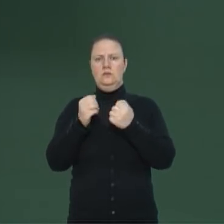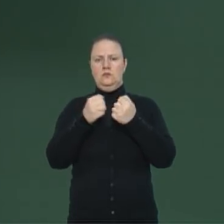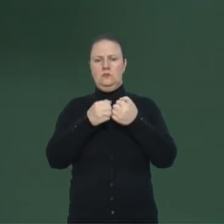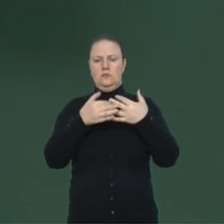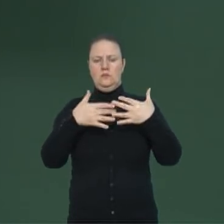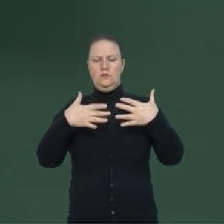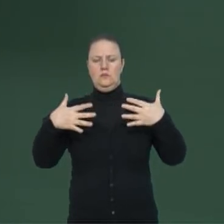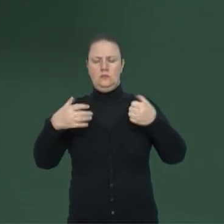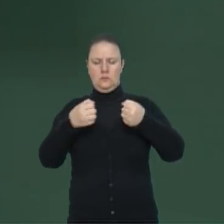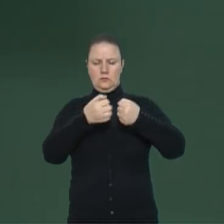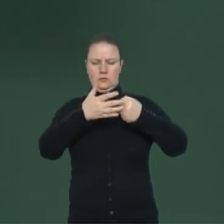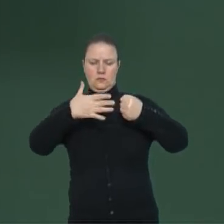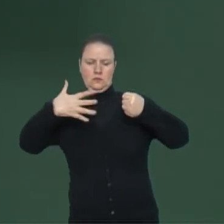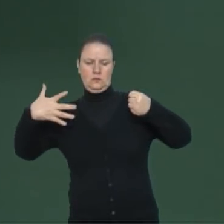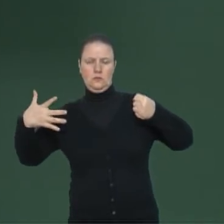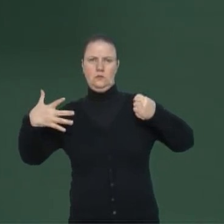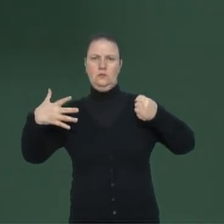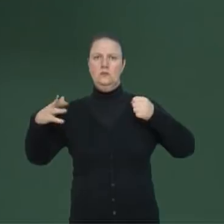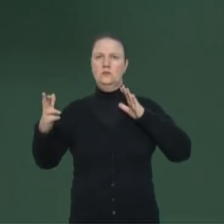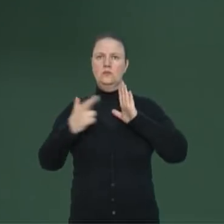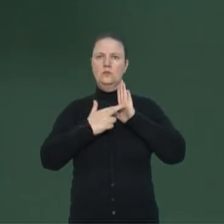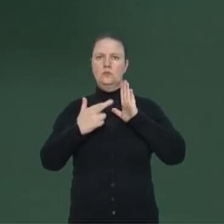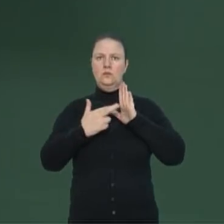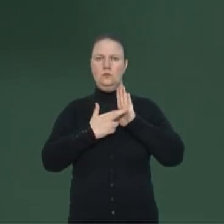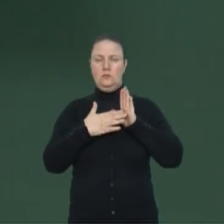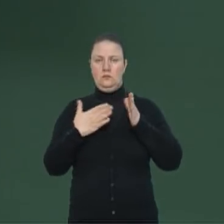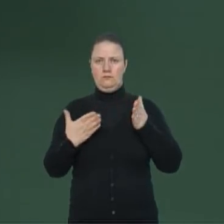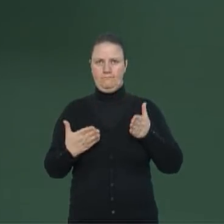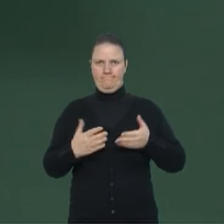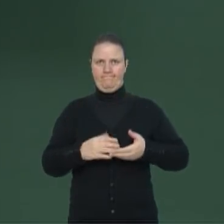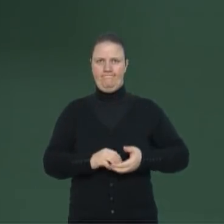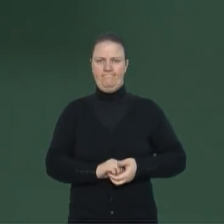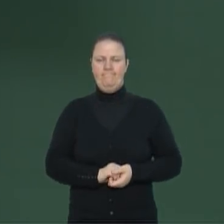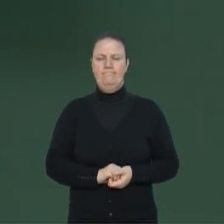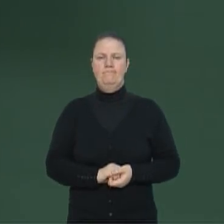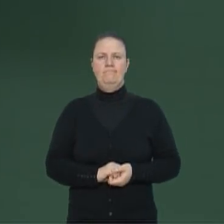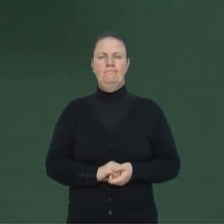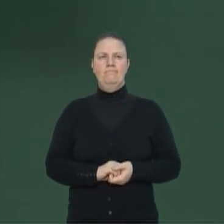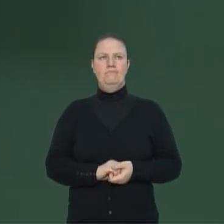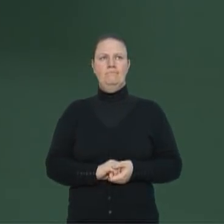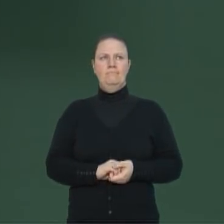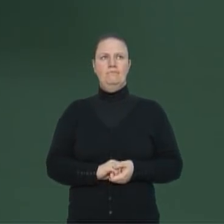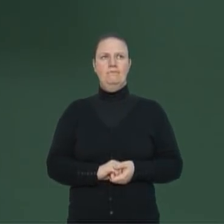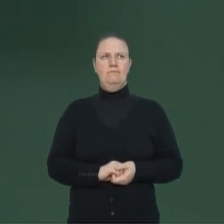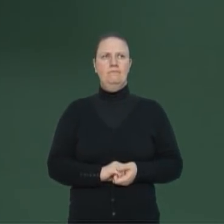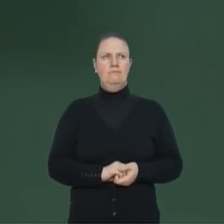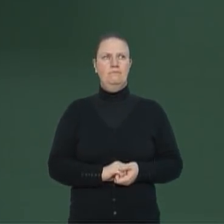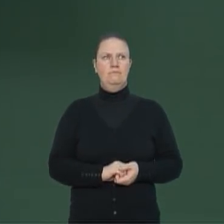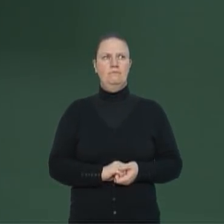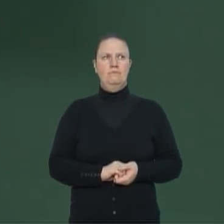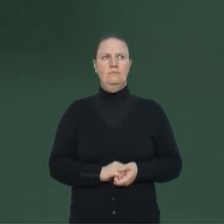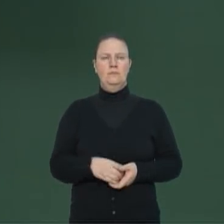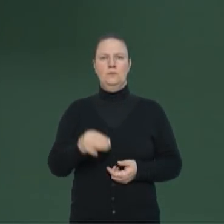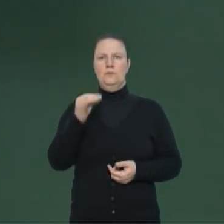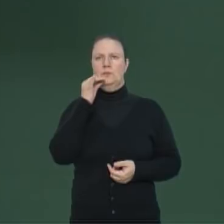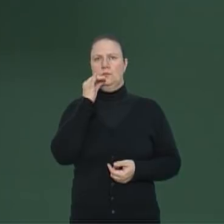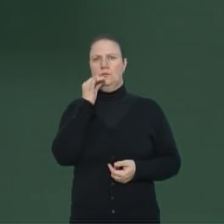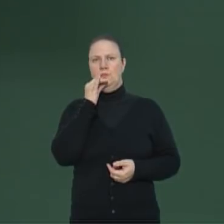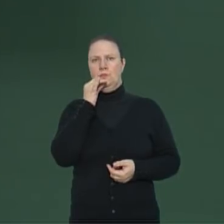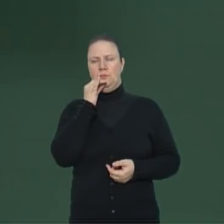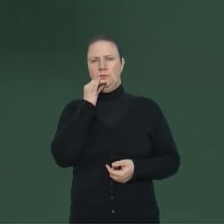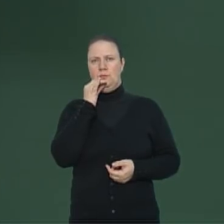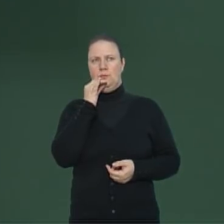daqui é o resultado. E quando eu resolvo isso, isso aqui é o resultado. Ok? Então, essa partezinha aqui